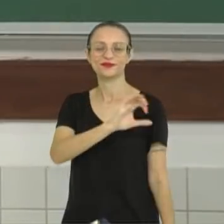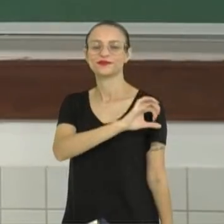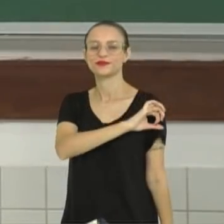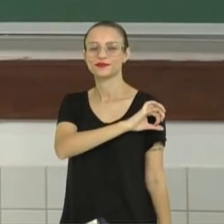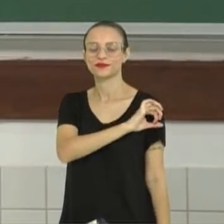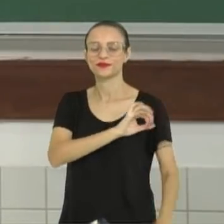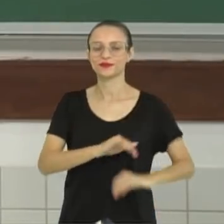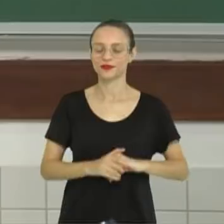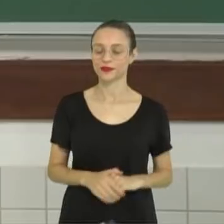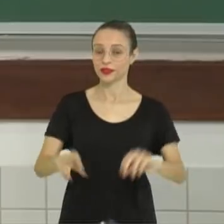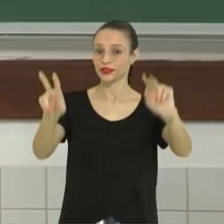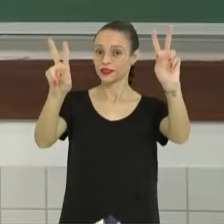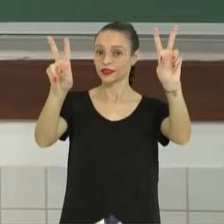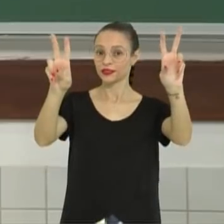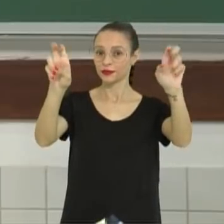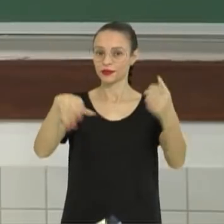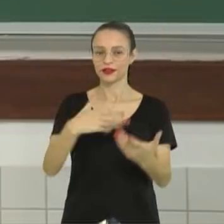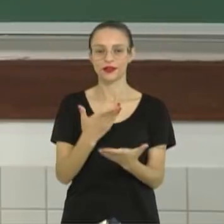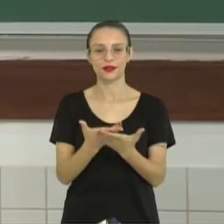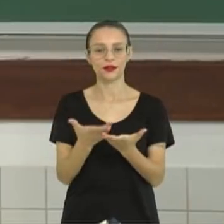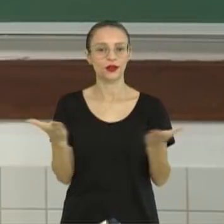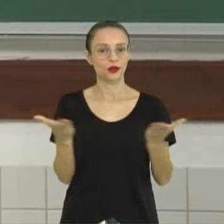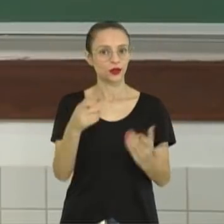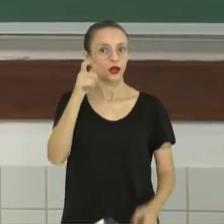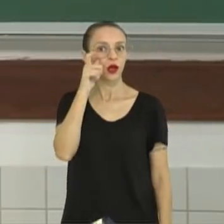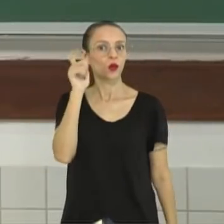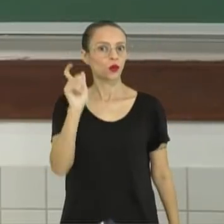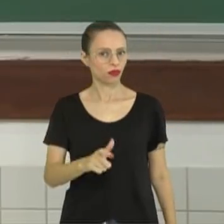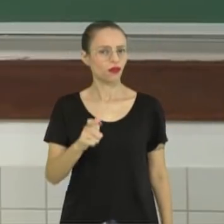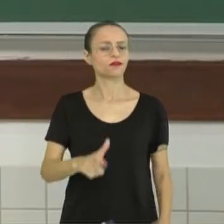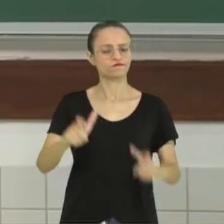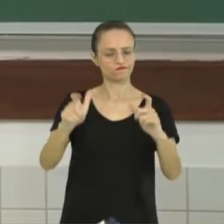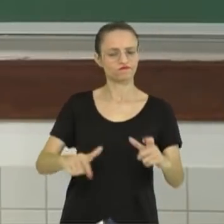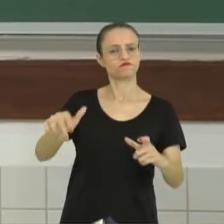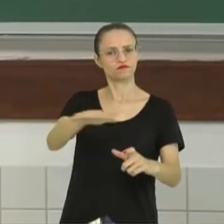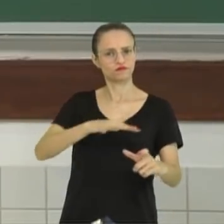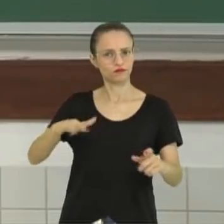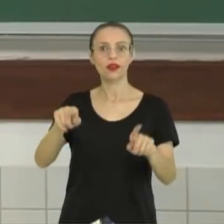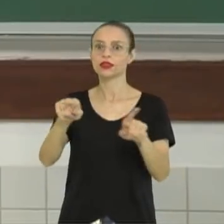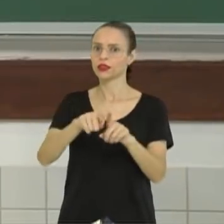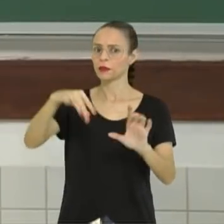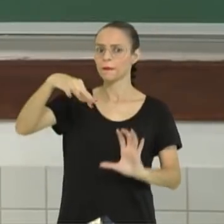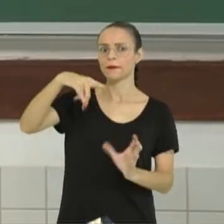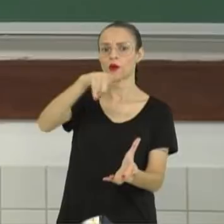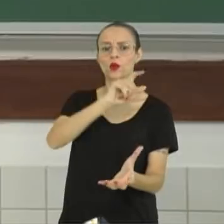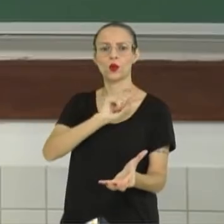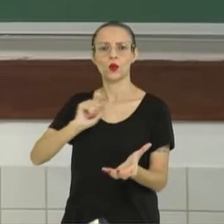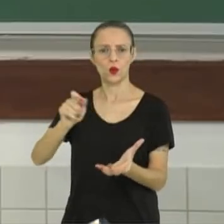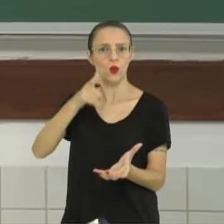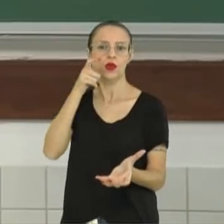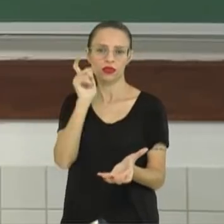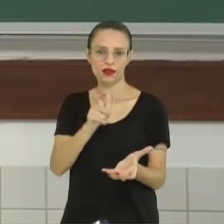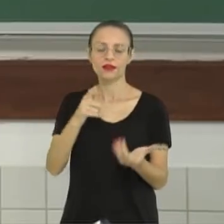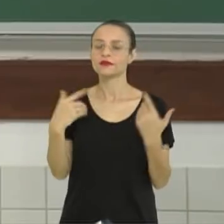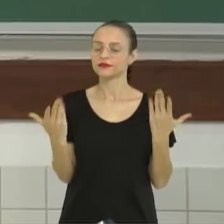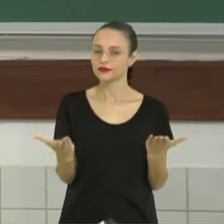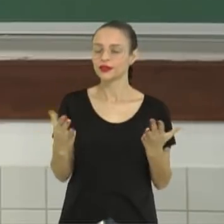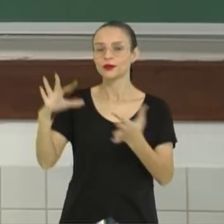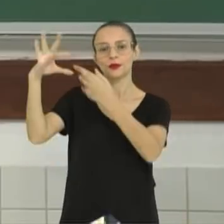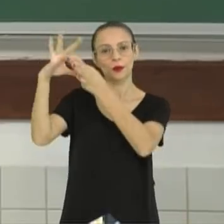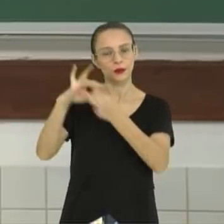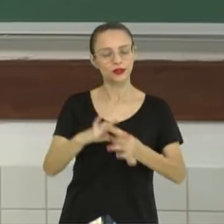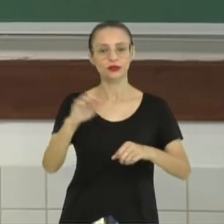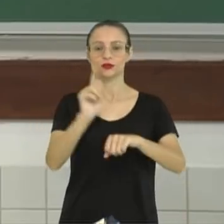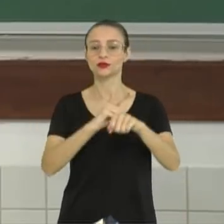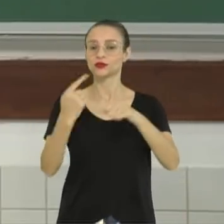fundamental. O tema da nossa aula de hoje é um tema de interesse regional e global, mundial. Vamos falar sobre o contexto geopolítico